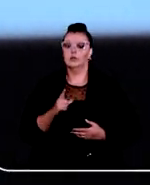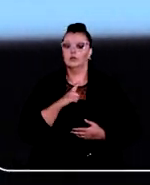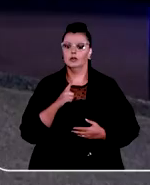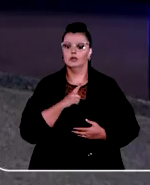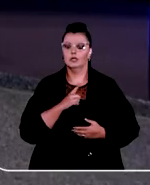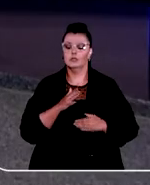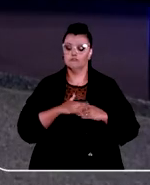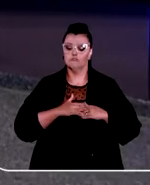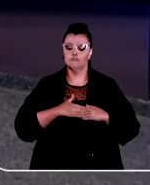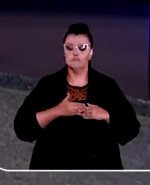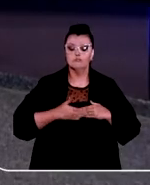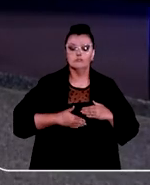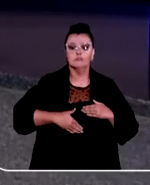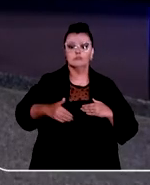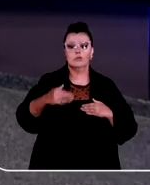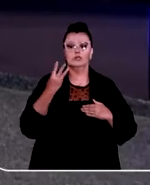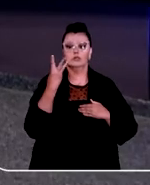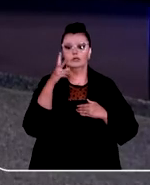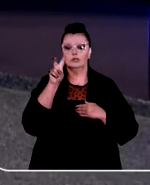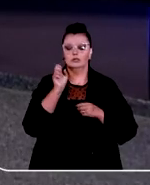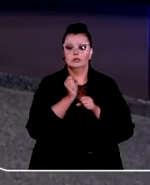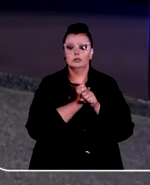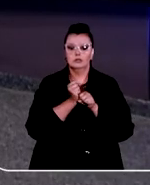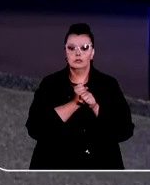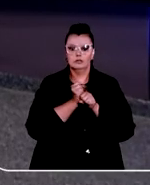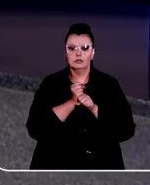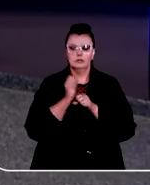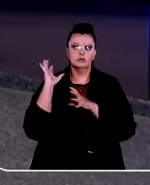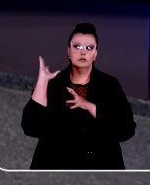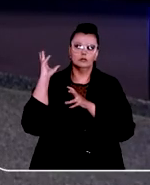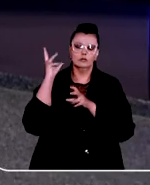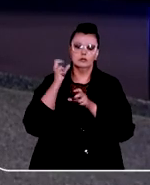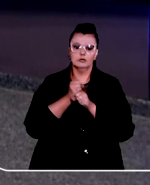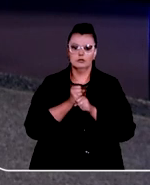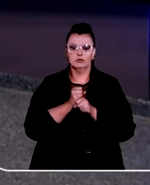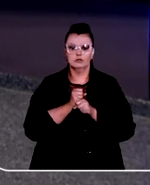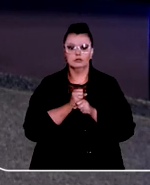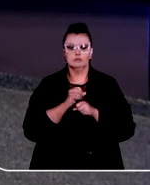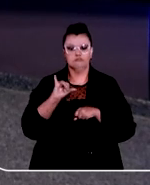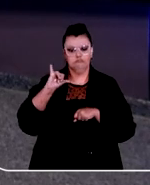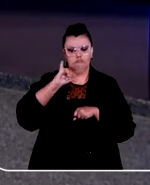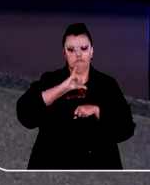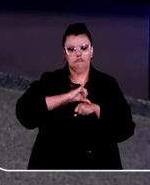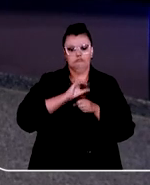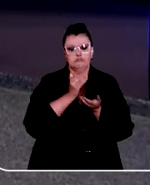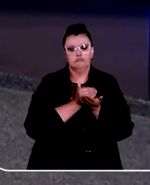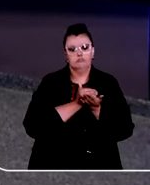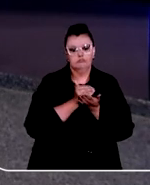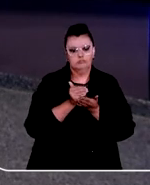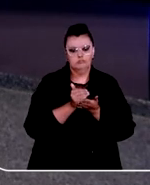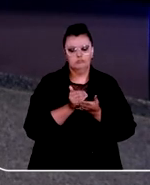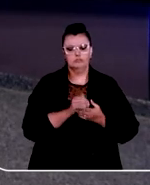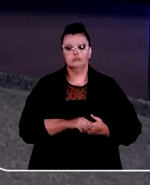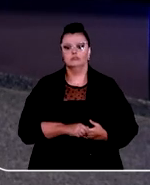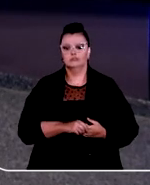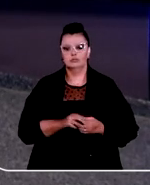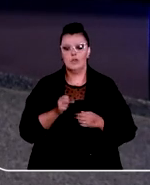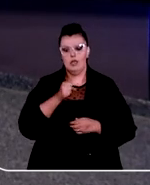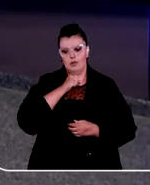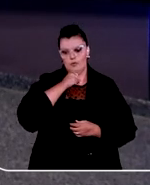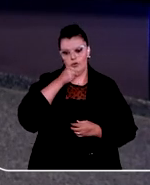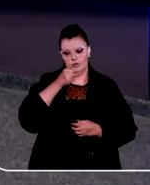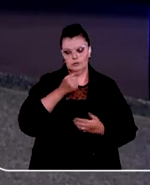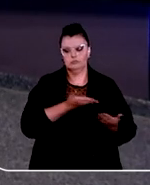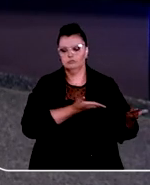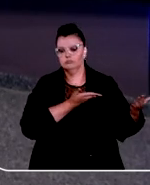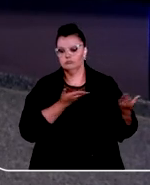Março criado pela constituição federal de 1988 o Superior Tribunal de Justiça está